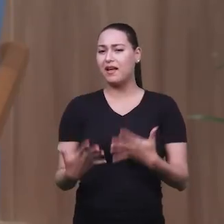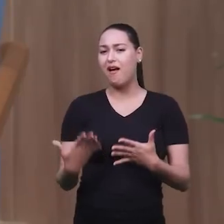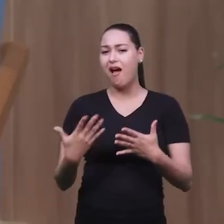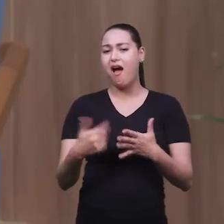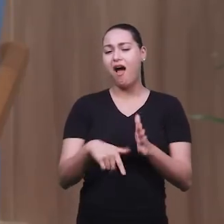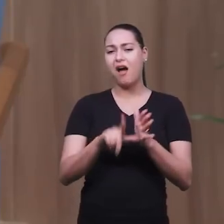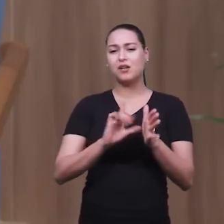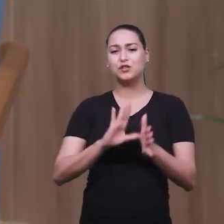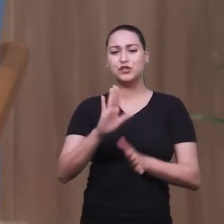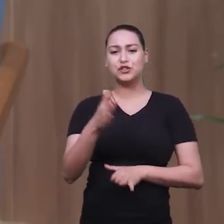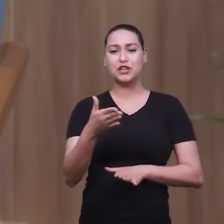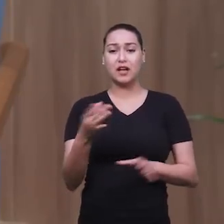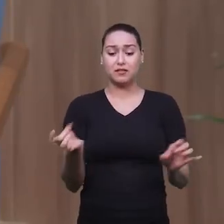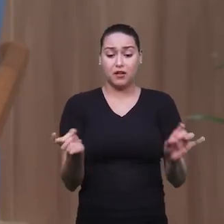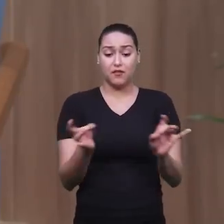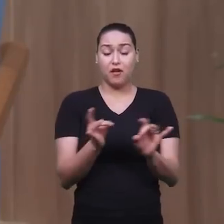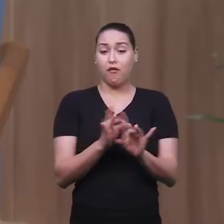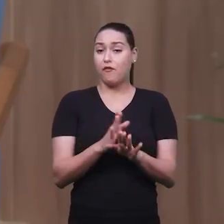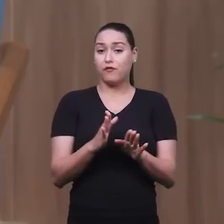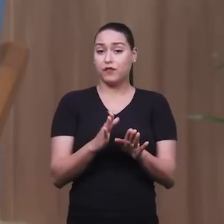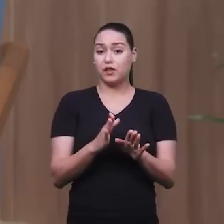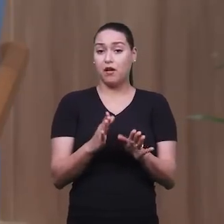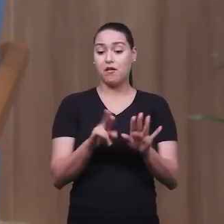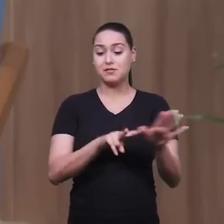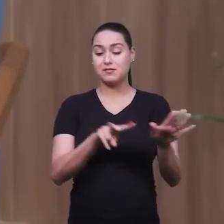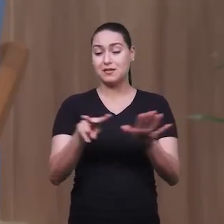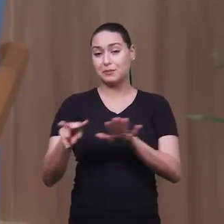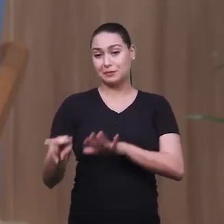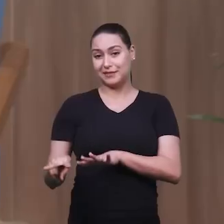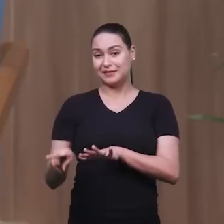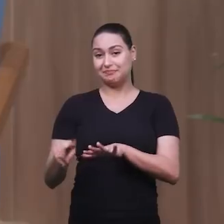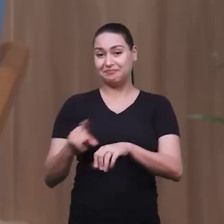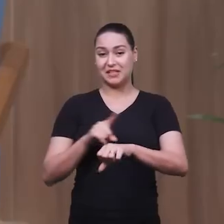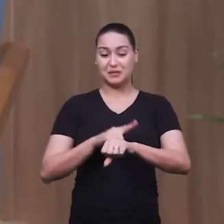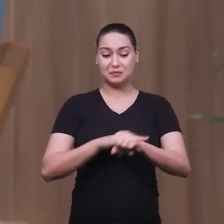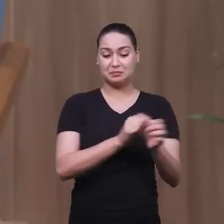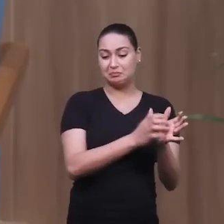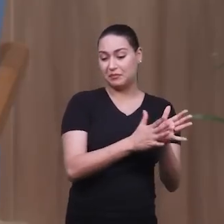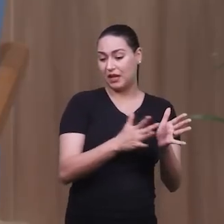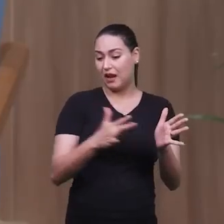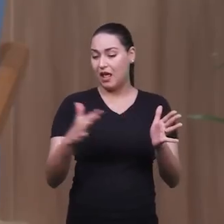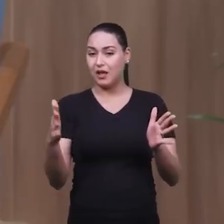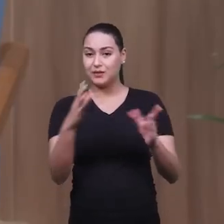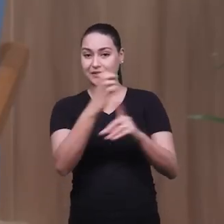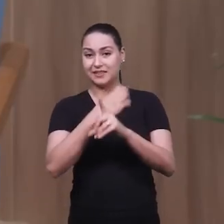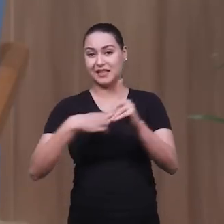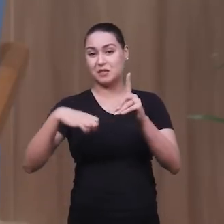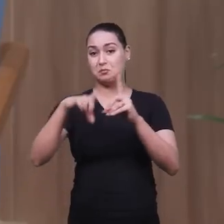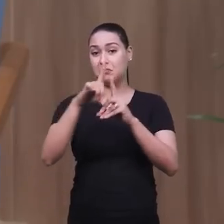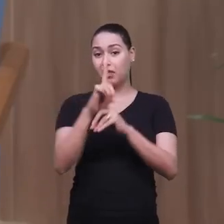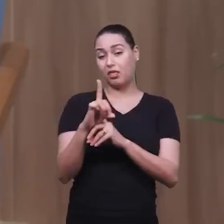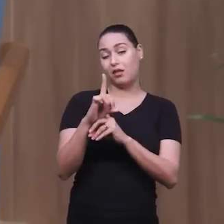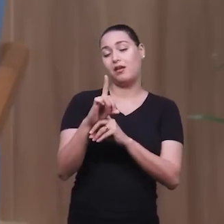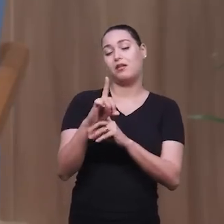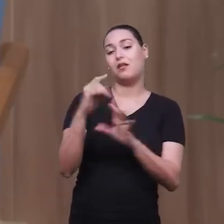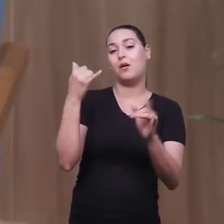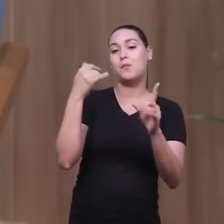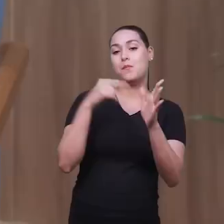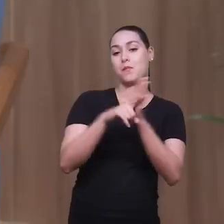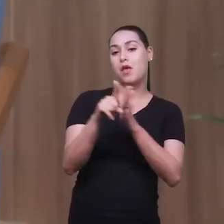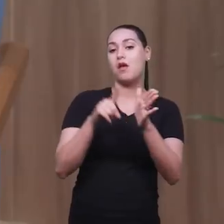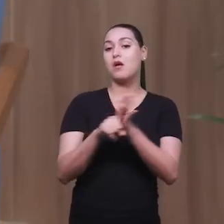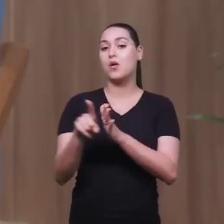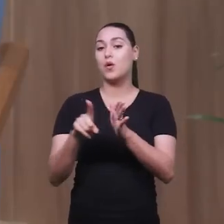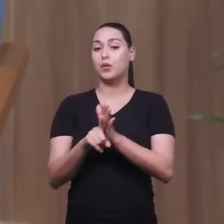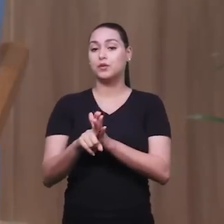Ele fecha a semana. A gente passa um período onde numa escola bíblica dominical são feitas as